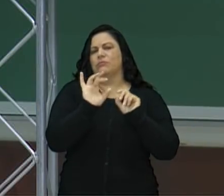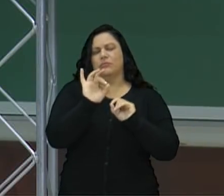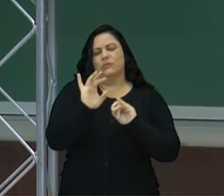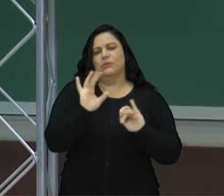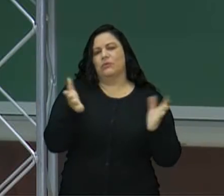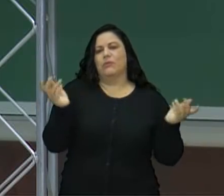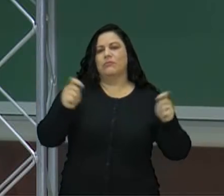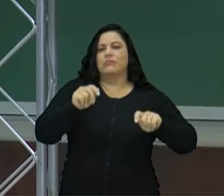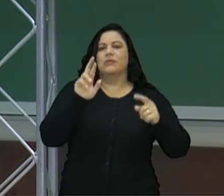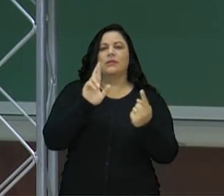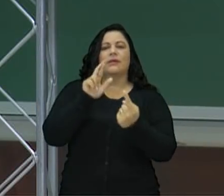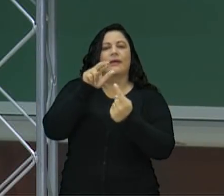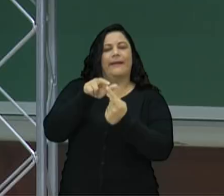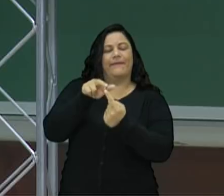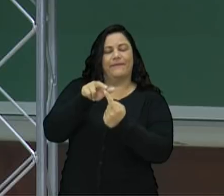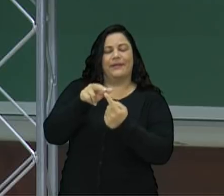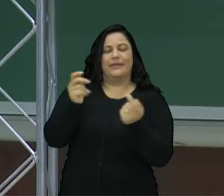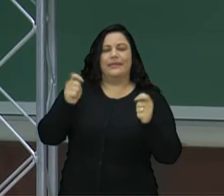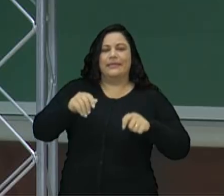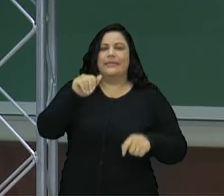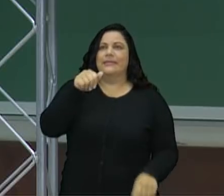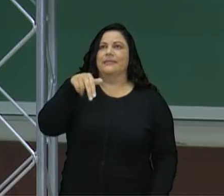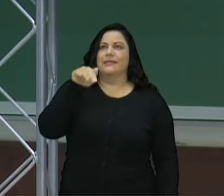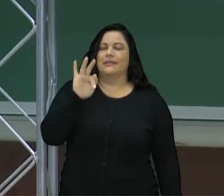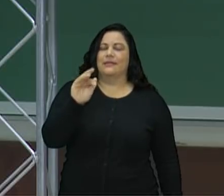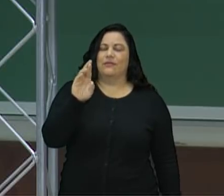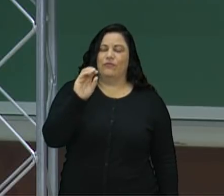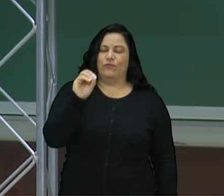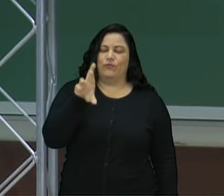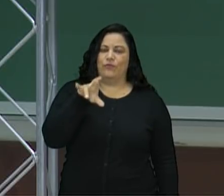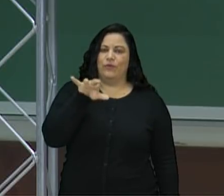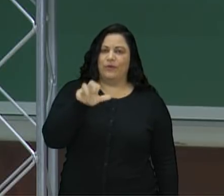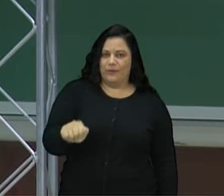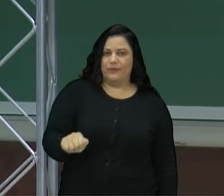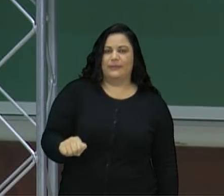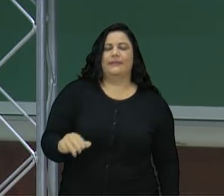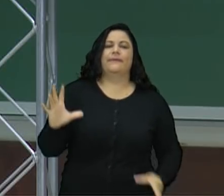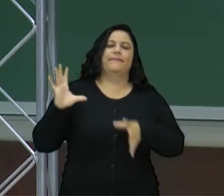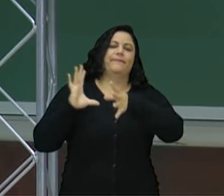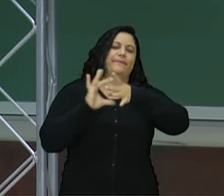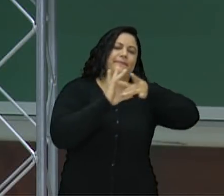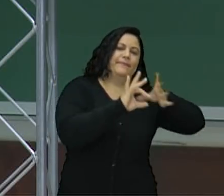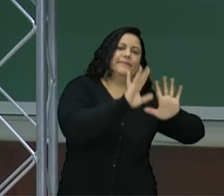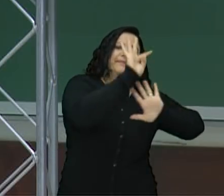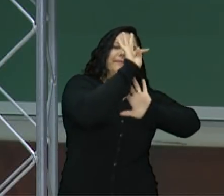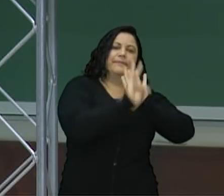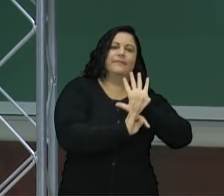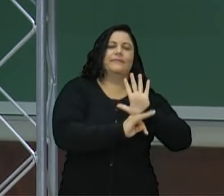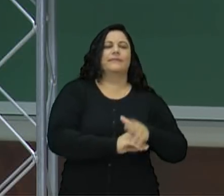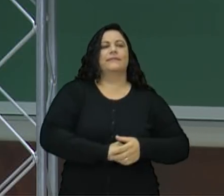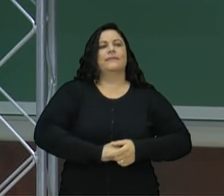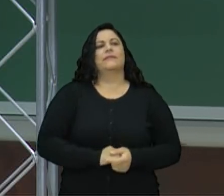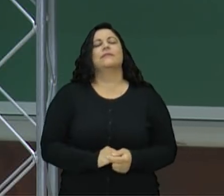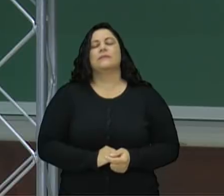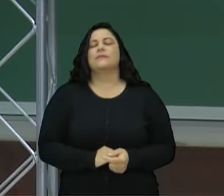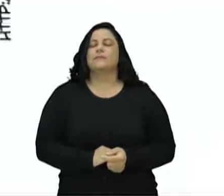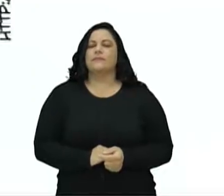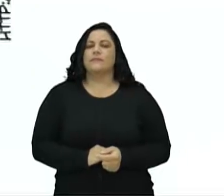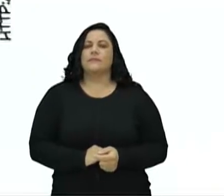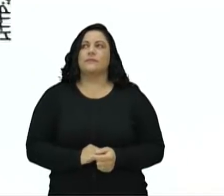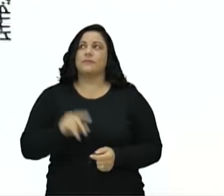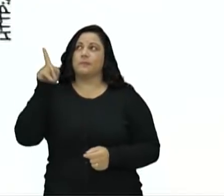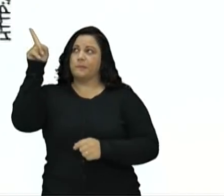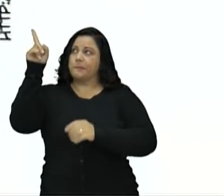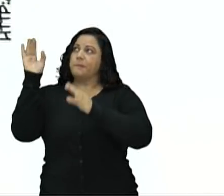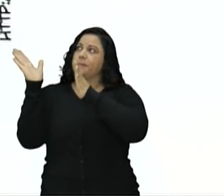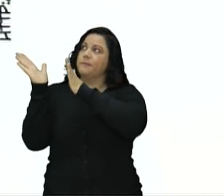anafórica sendo realizada, atribuindo maior coesão ao meu texto. Muito bem, vamos ver mais um slide aqui. O que temos